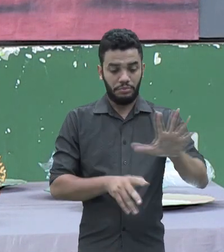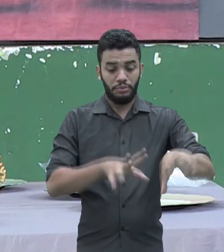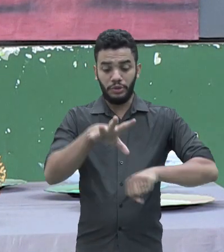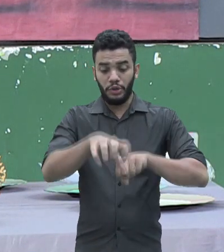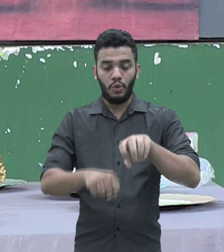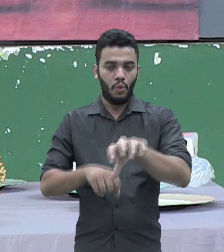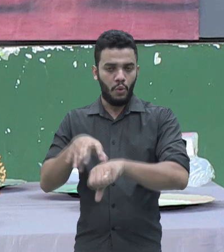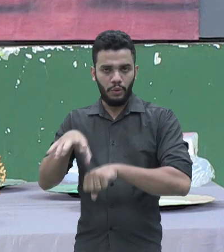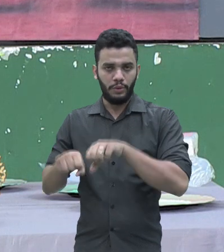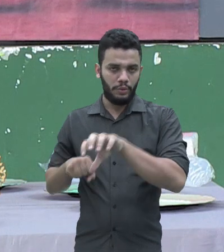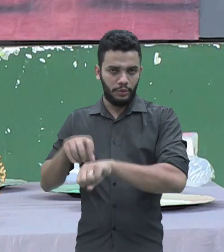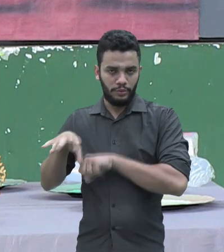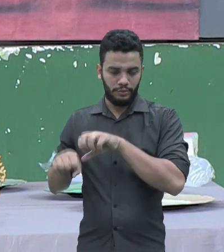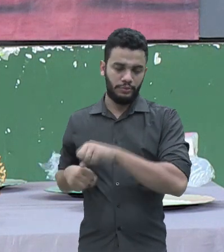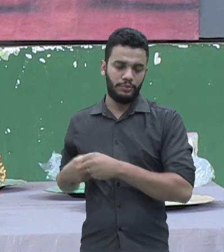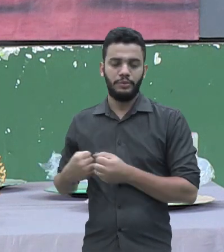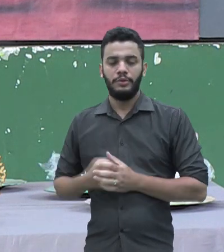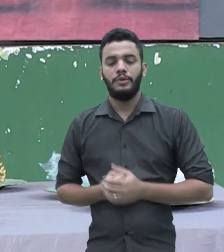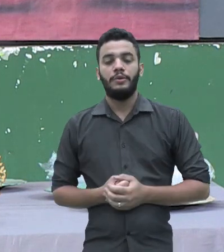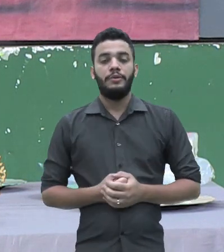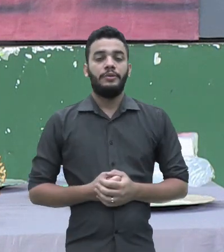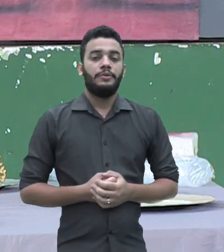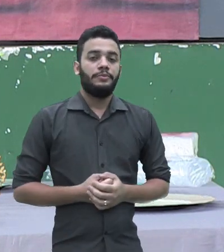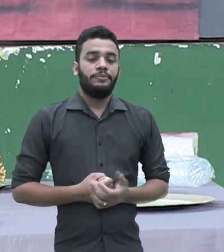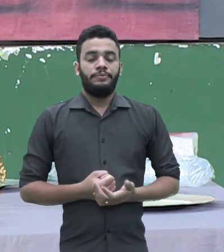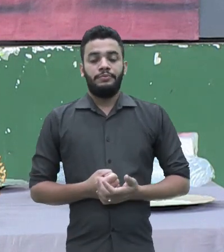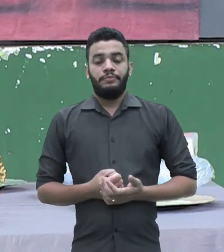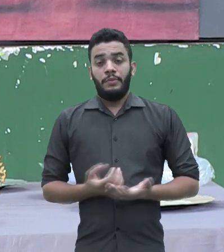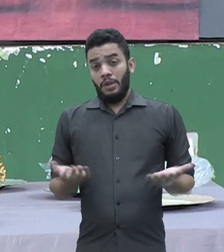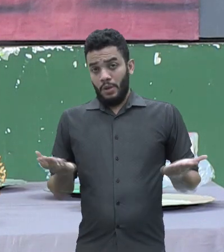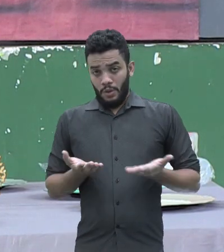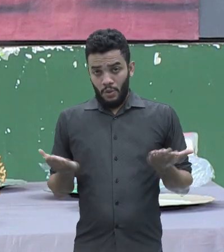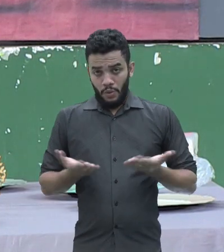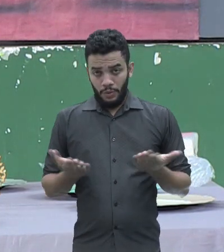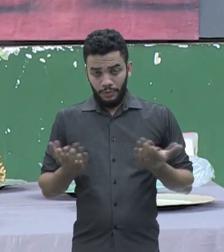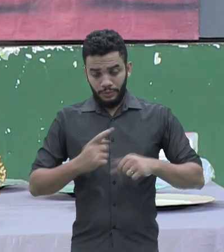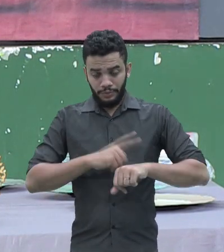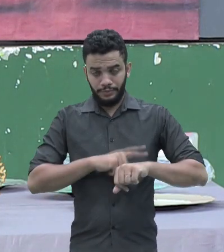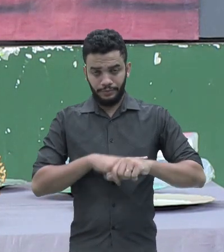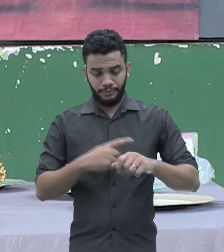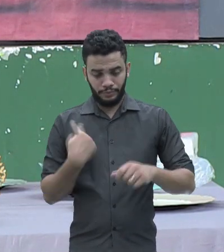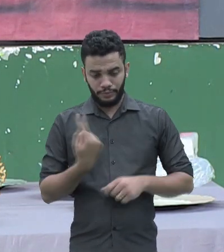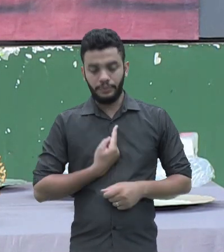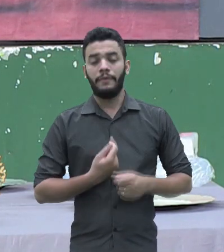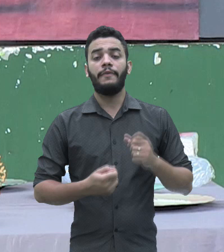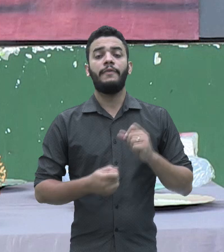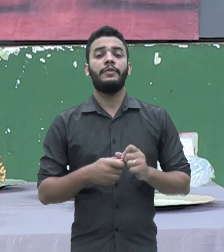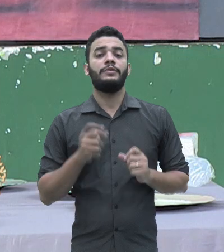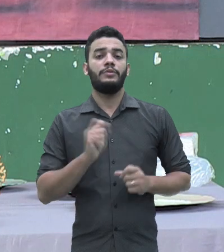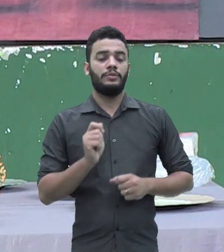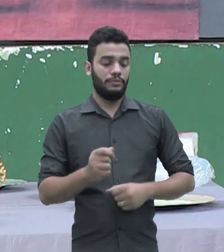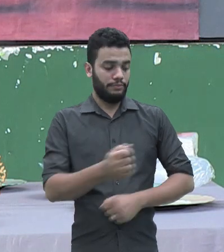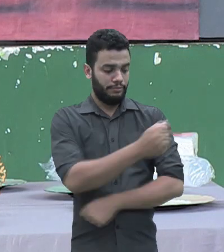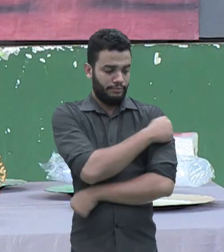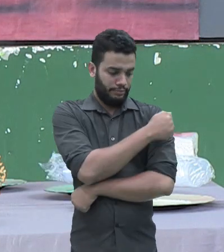essa colheita. E aí, para esse primeiro momento, nós preparamos com os estudantes aqui.